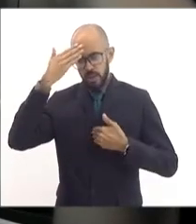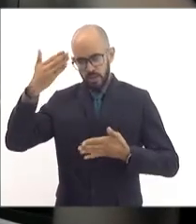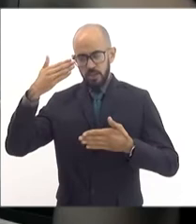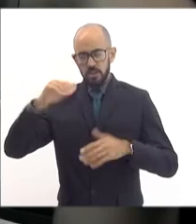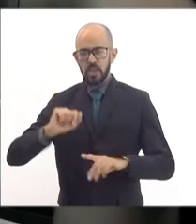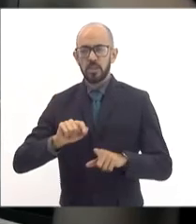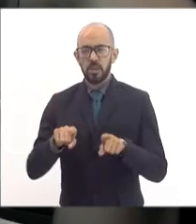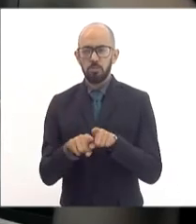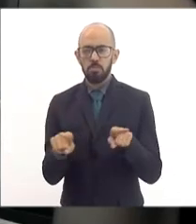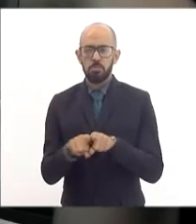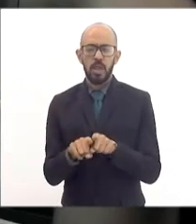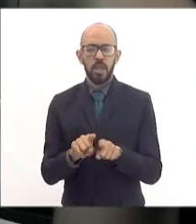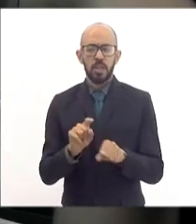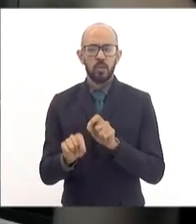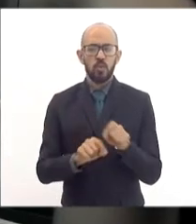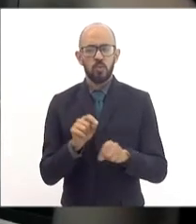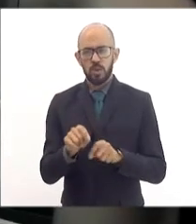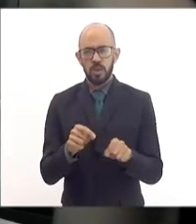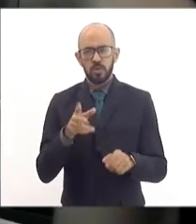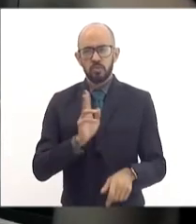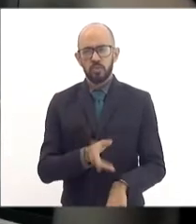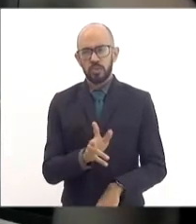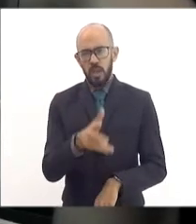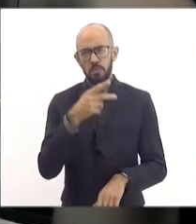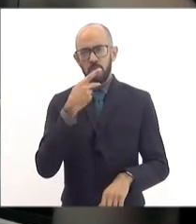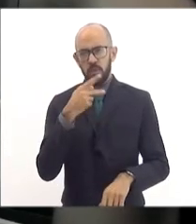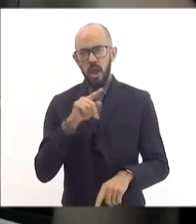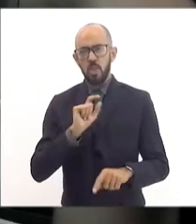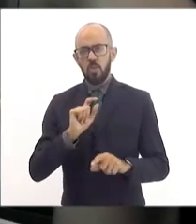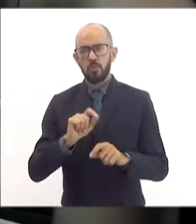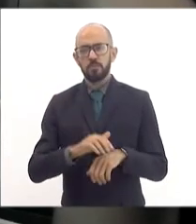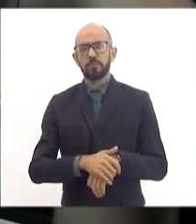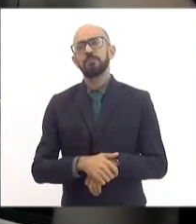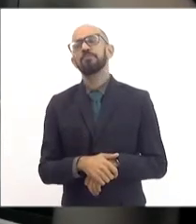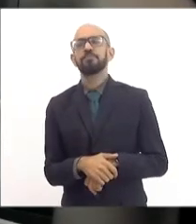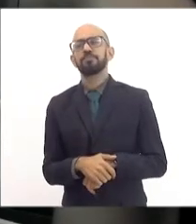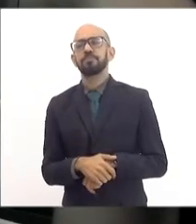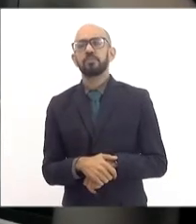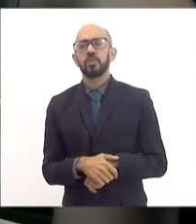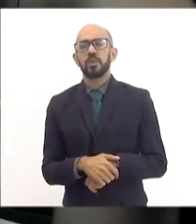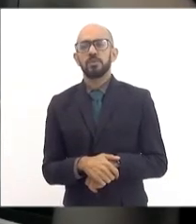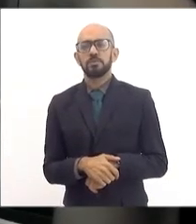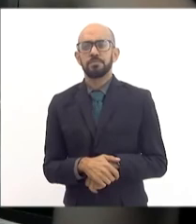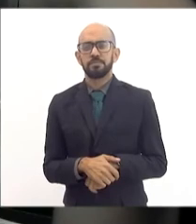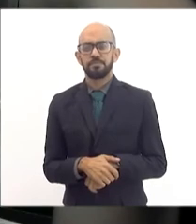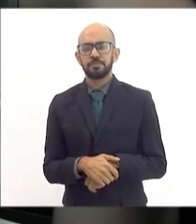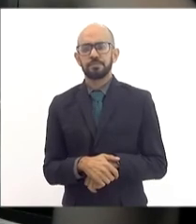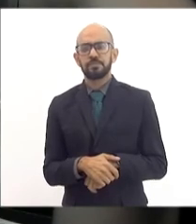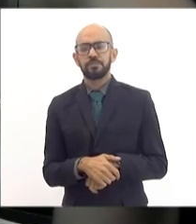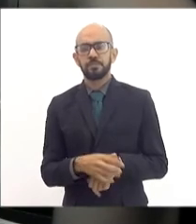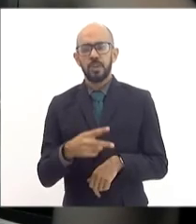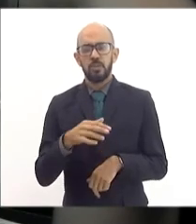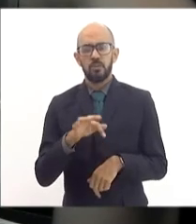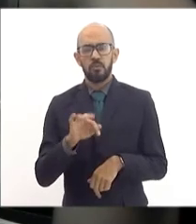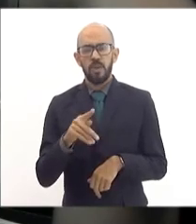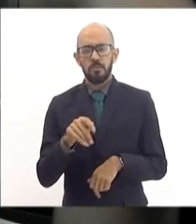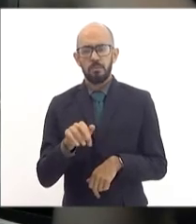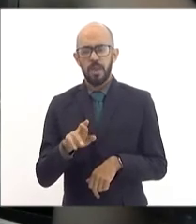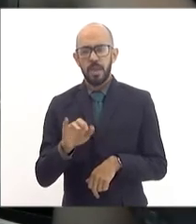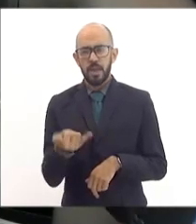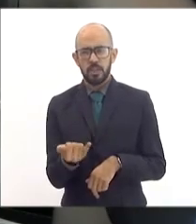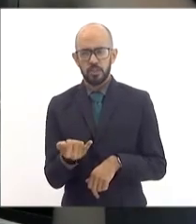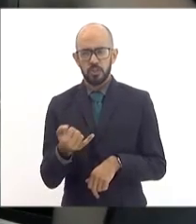né, eu sempre menciono quando falo, né, da FAPERJ, menciono